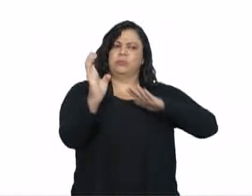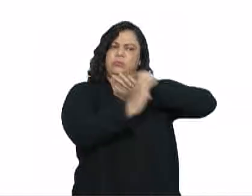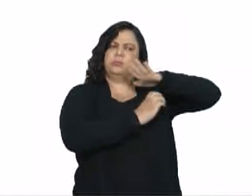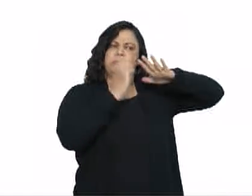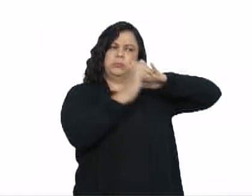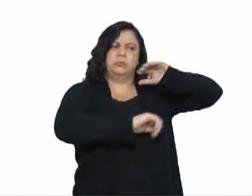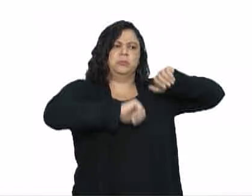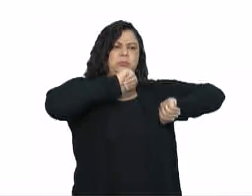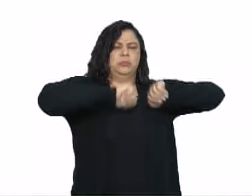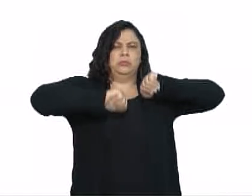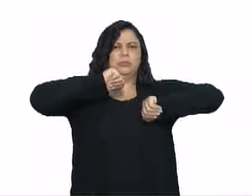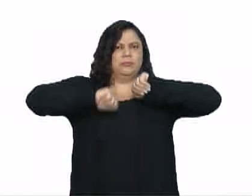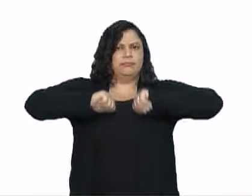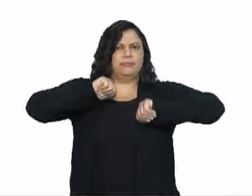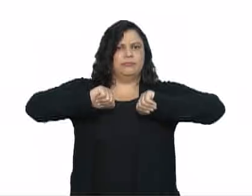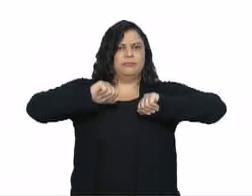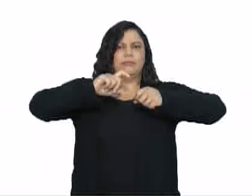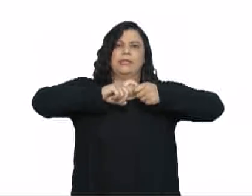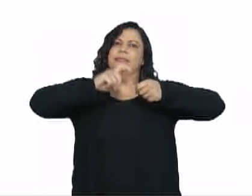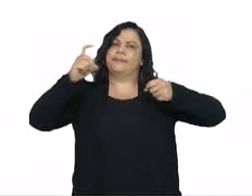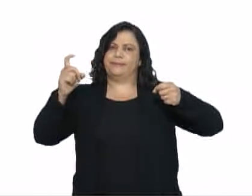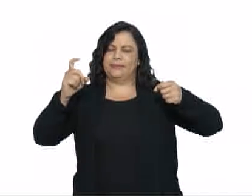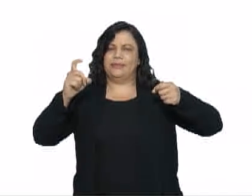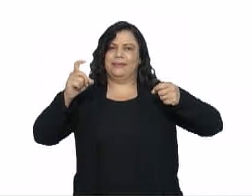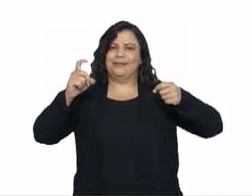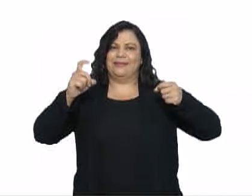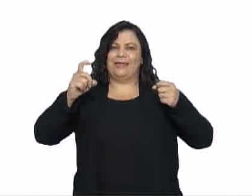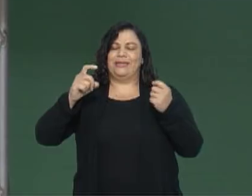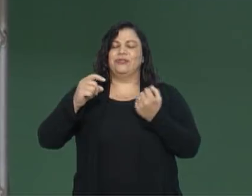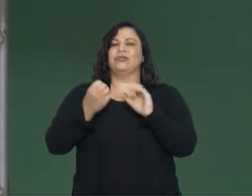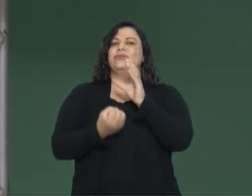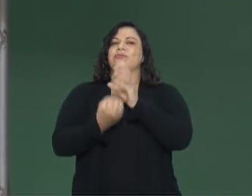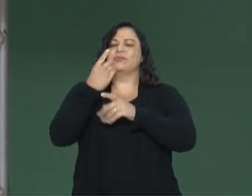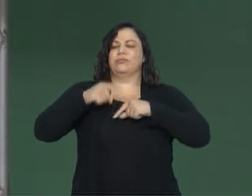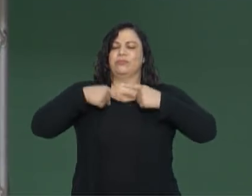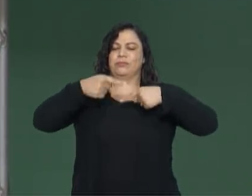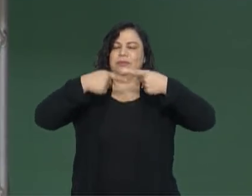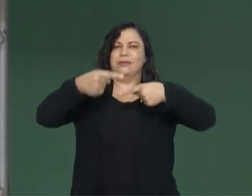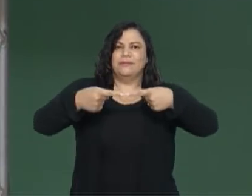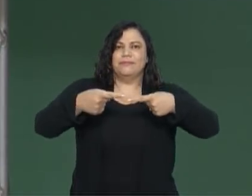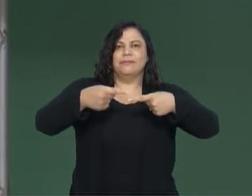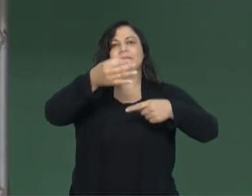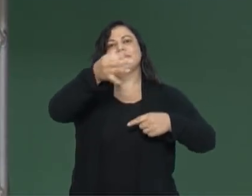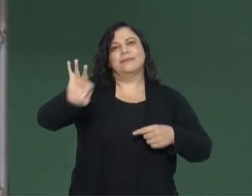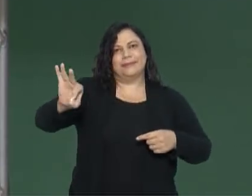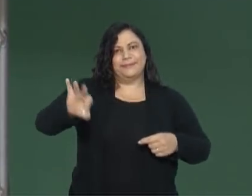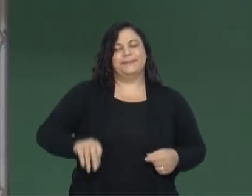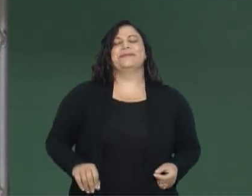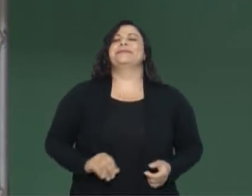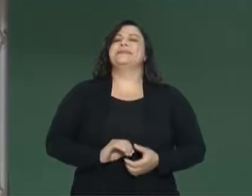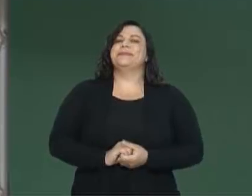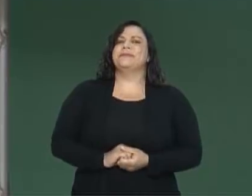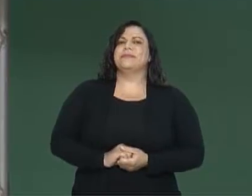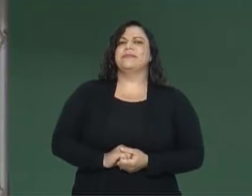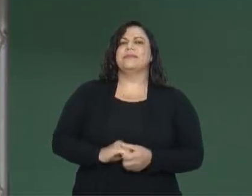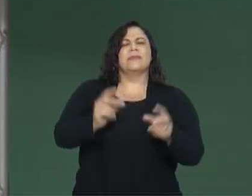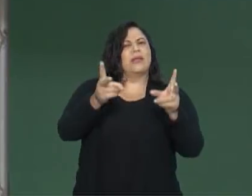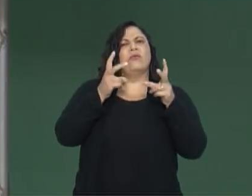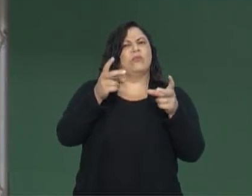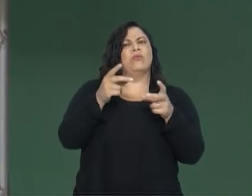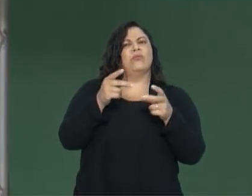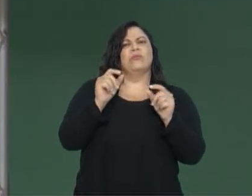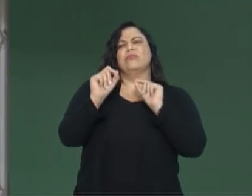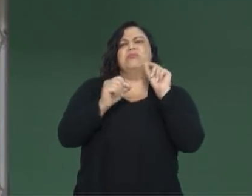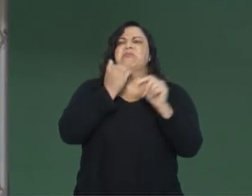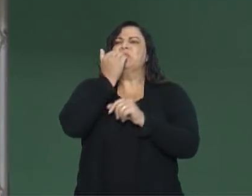industrializados, porém dependentes de matéria-prima, perfeito, acertou. Notaram como não é importante ter a matéria-prima?